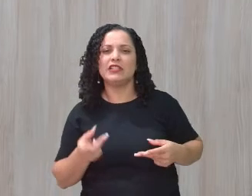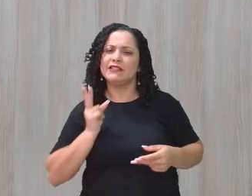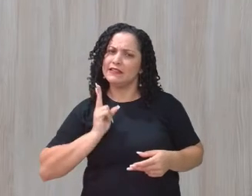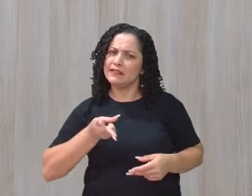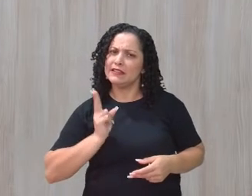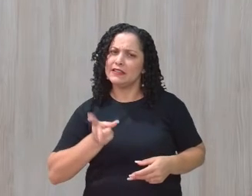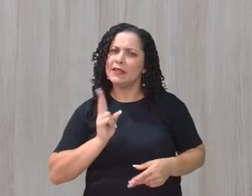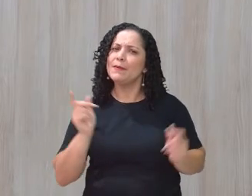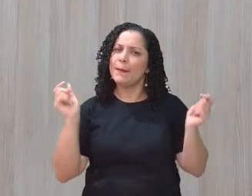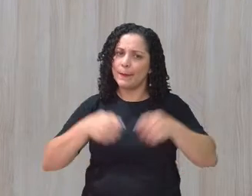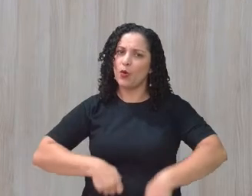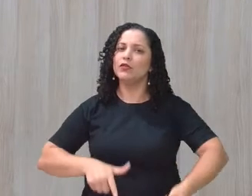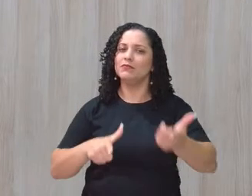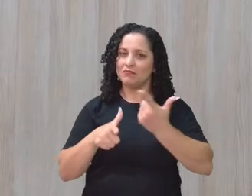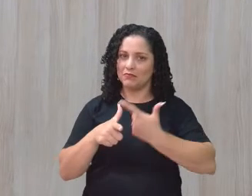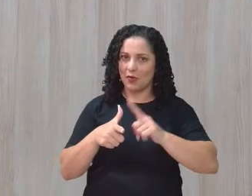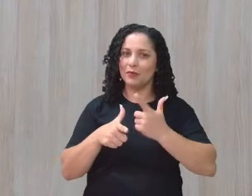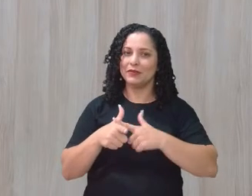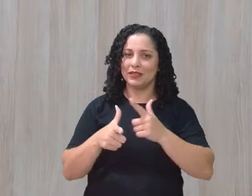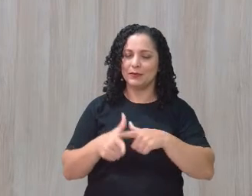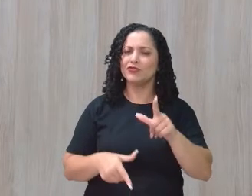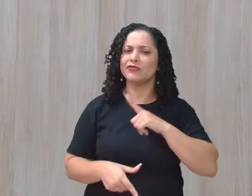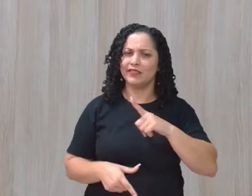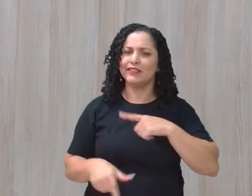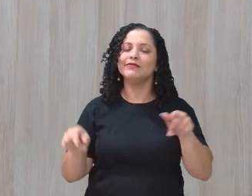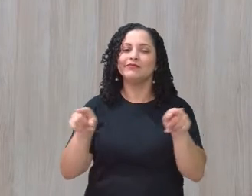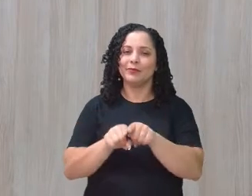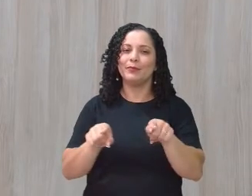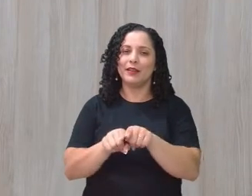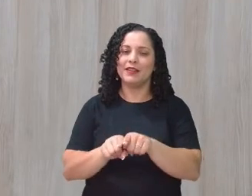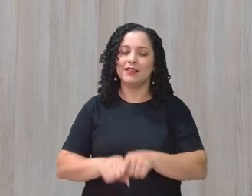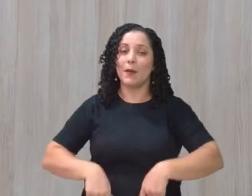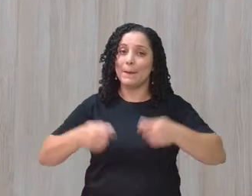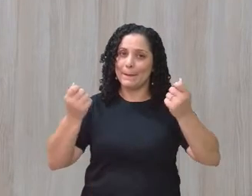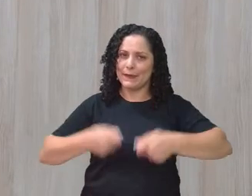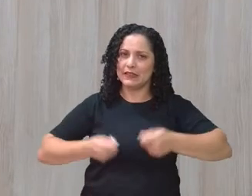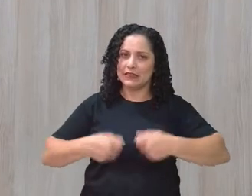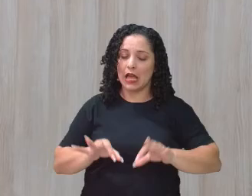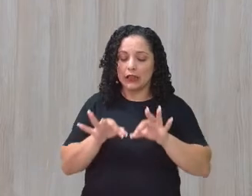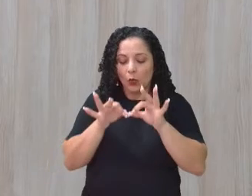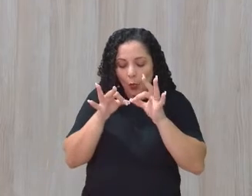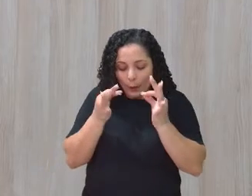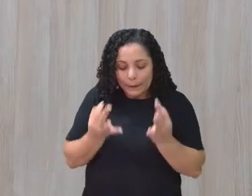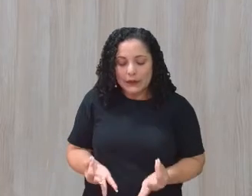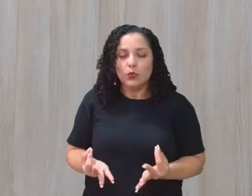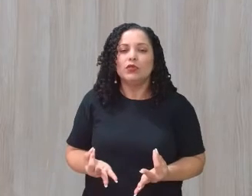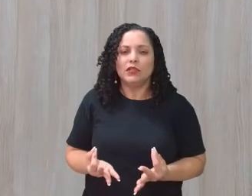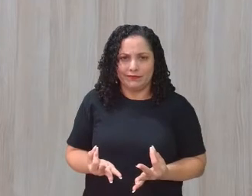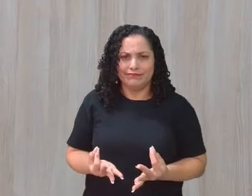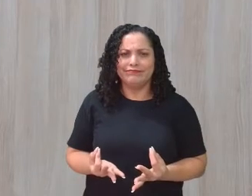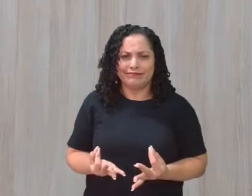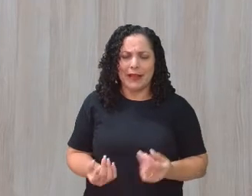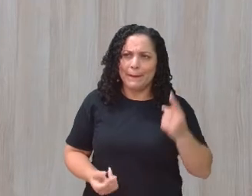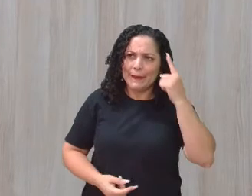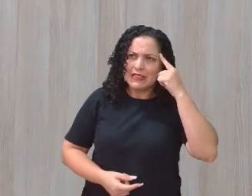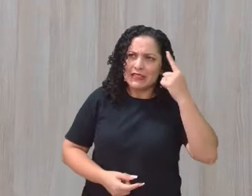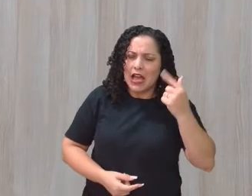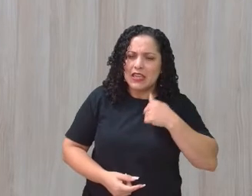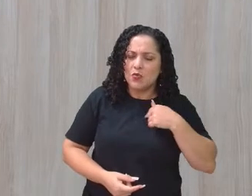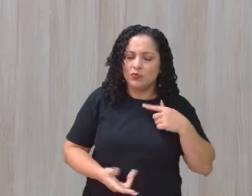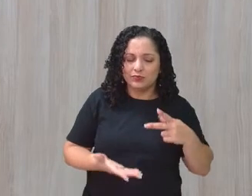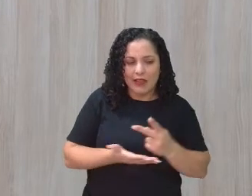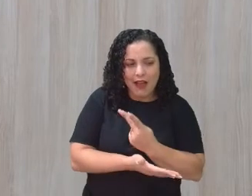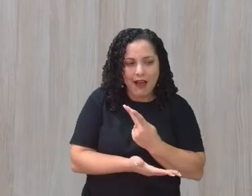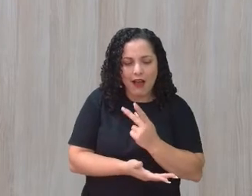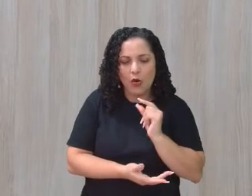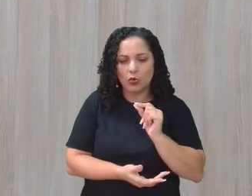encontrar obstáculos que dificultem o nosso trabalho. Então a gente vai precisar ser humilde para voltar e dizer, opa, o que é que eu posso fazer